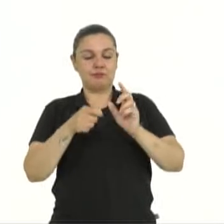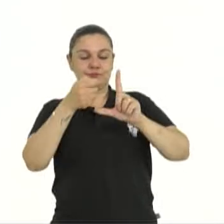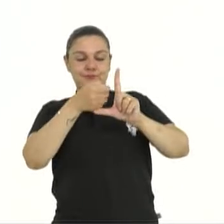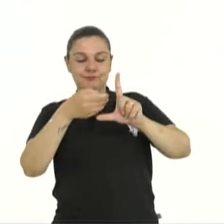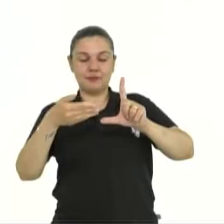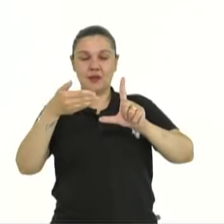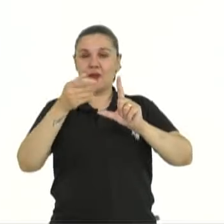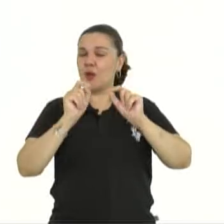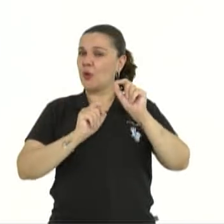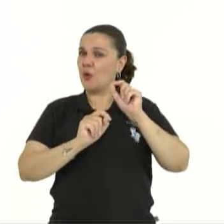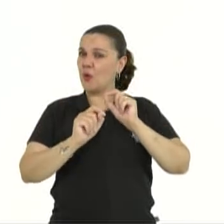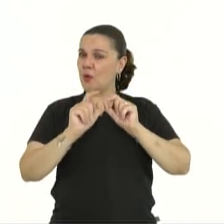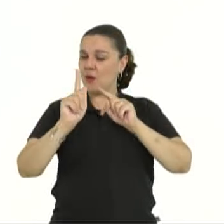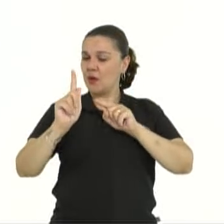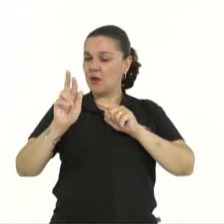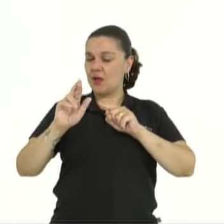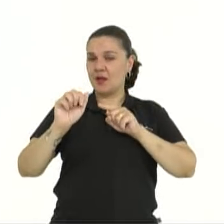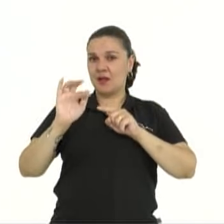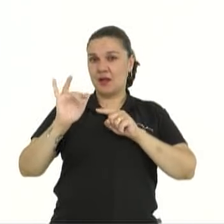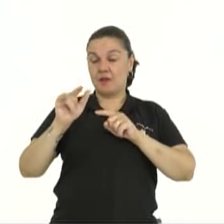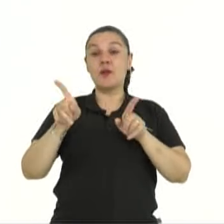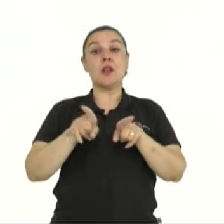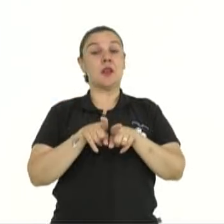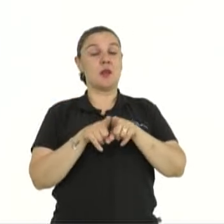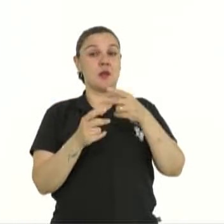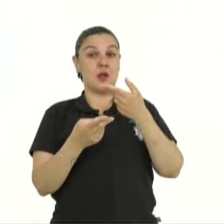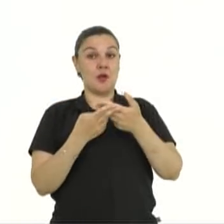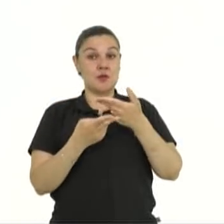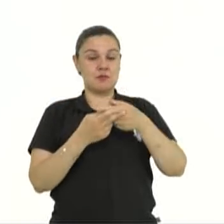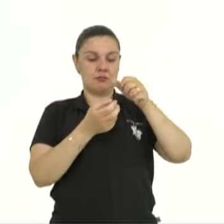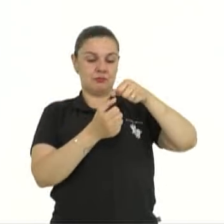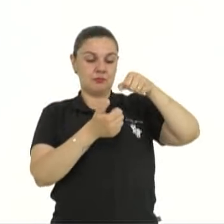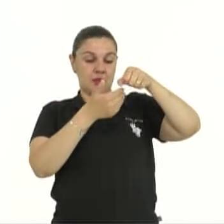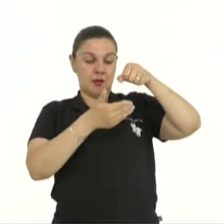uma representação usada nos mapas para